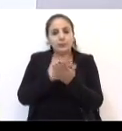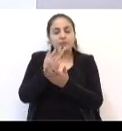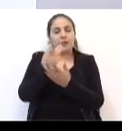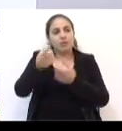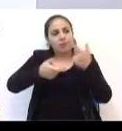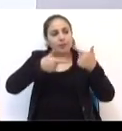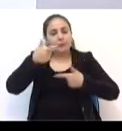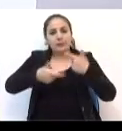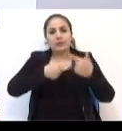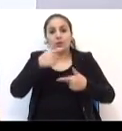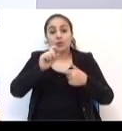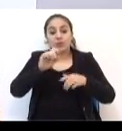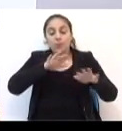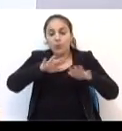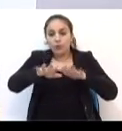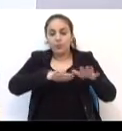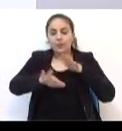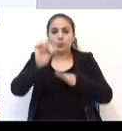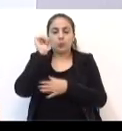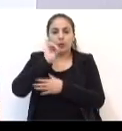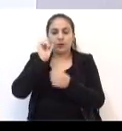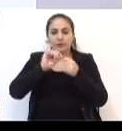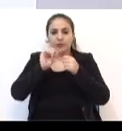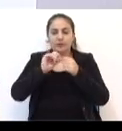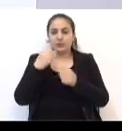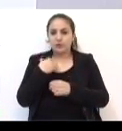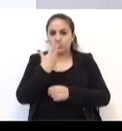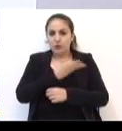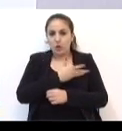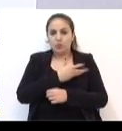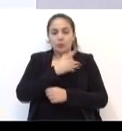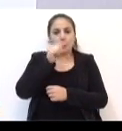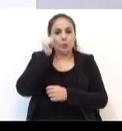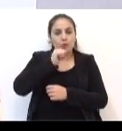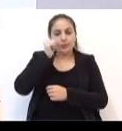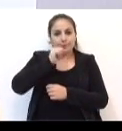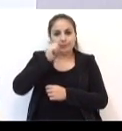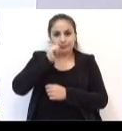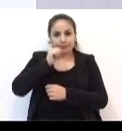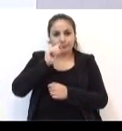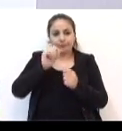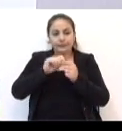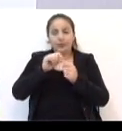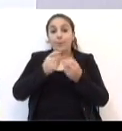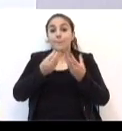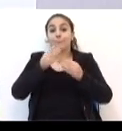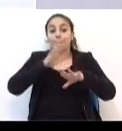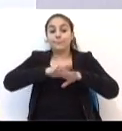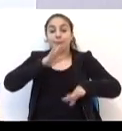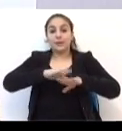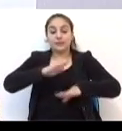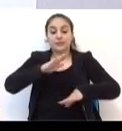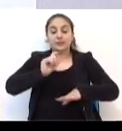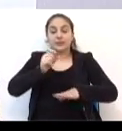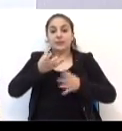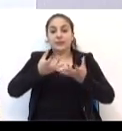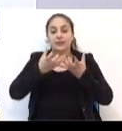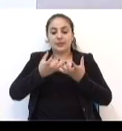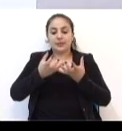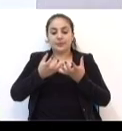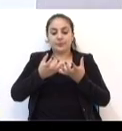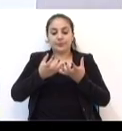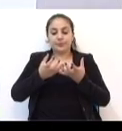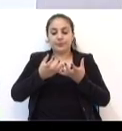a trabalhar, e é o que o movimento de mulheres fazem, que nós, mulheres feministas, fizemos, muito mais de querer